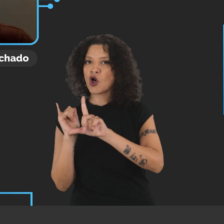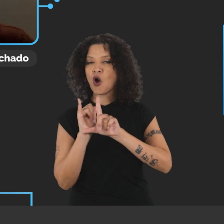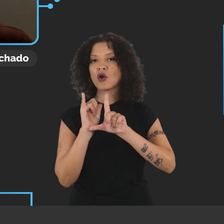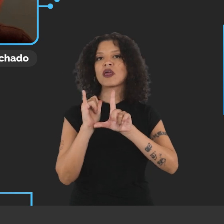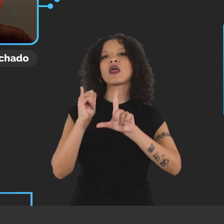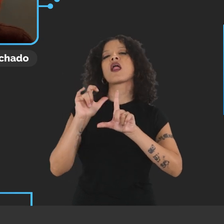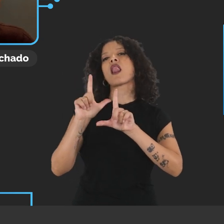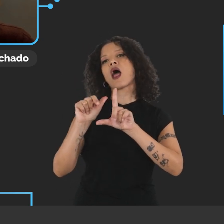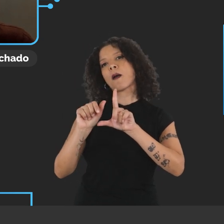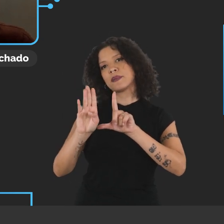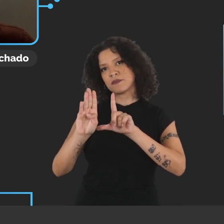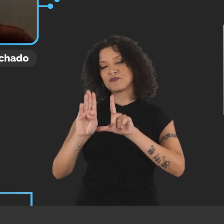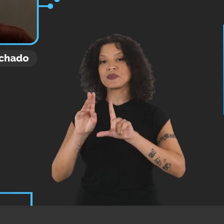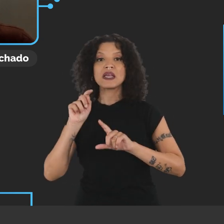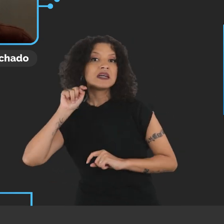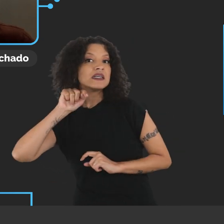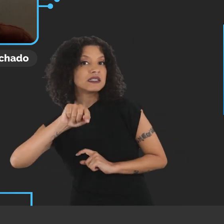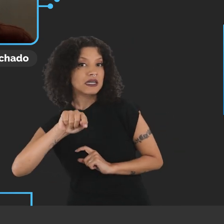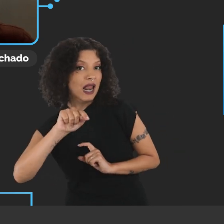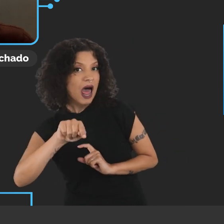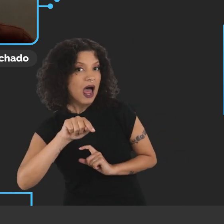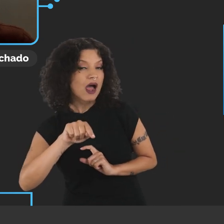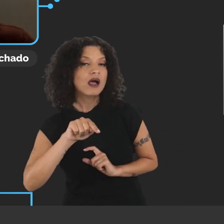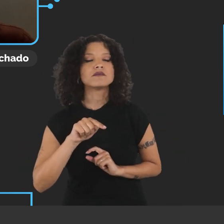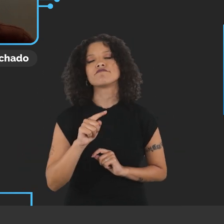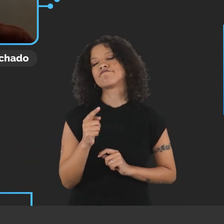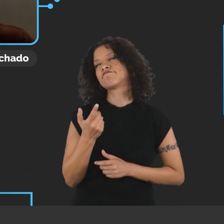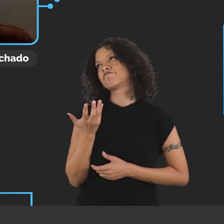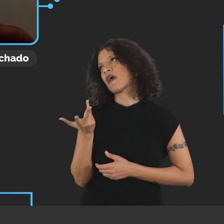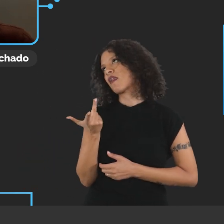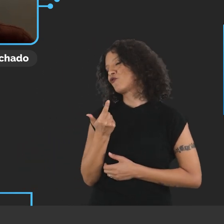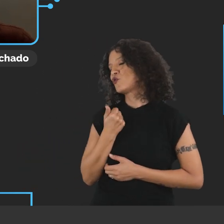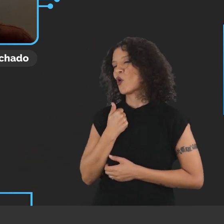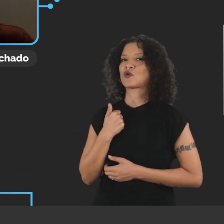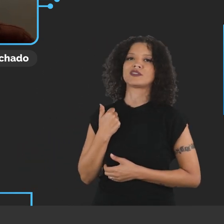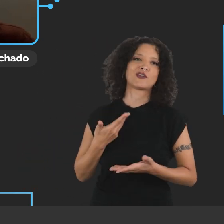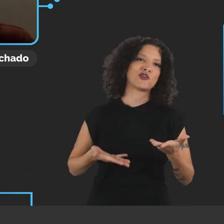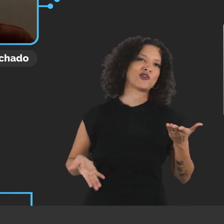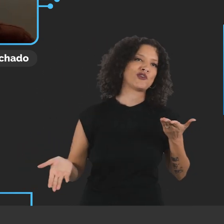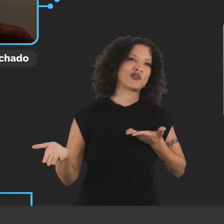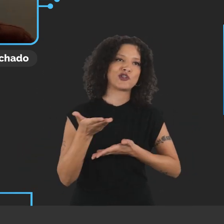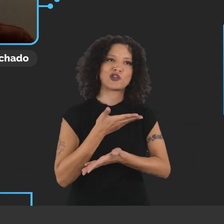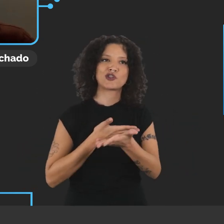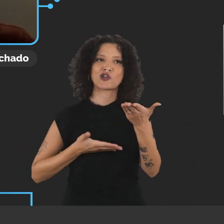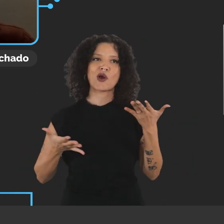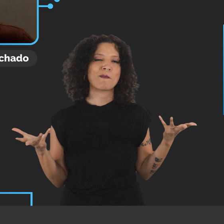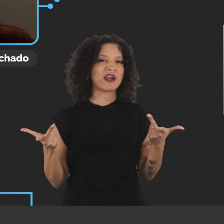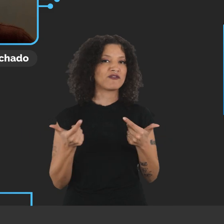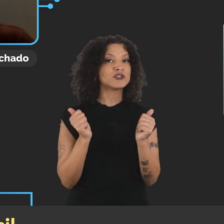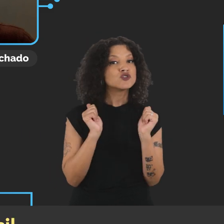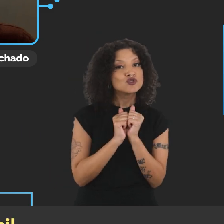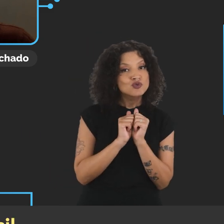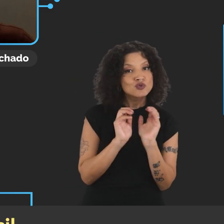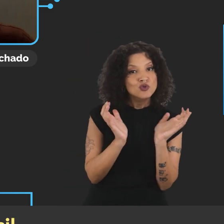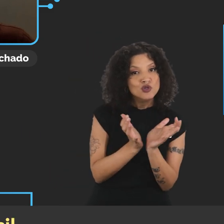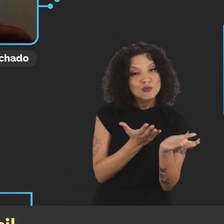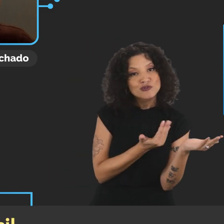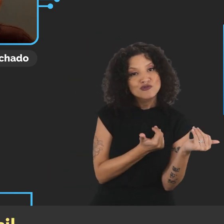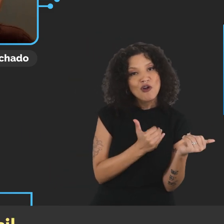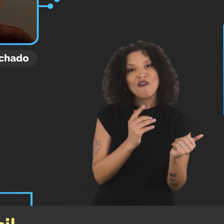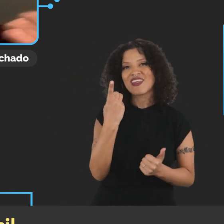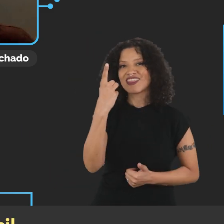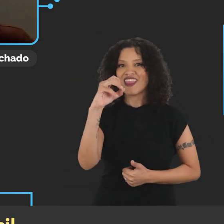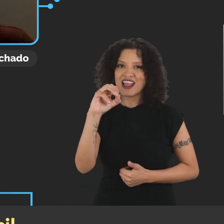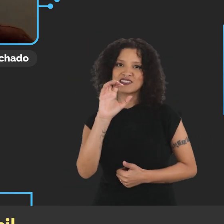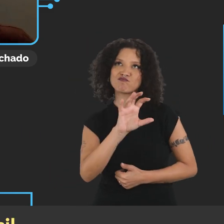o DocLab. Foi incrível, uma troca sensacional com 10